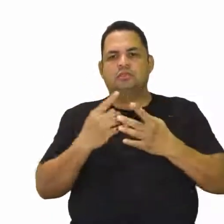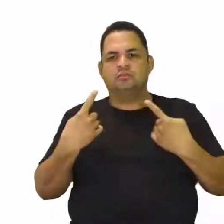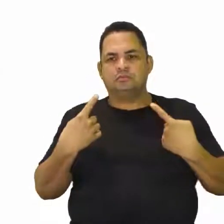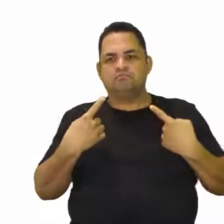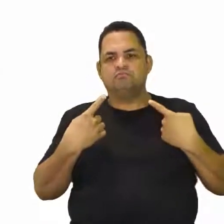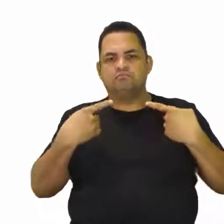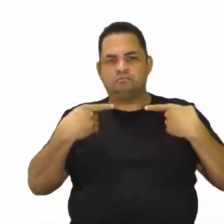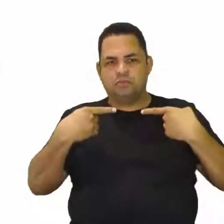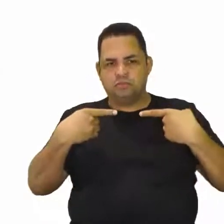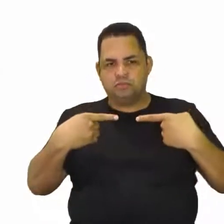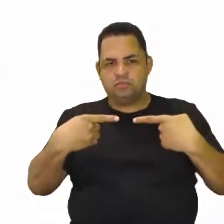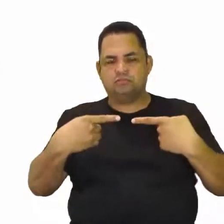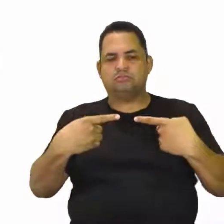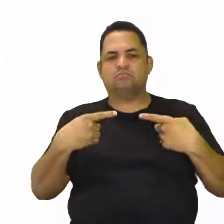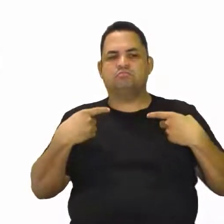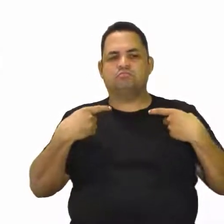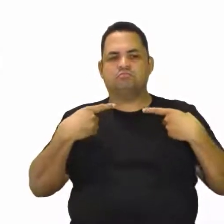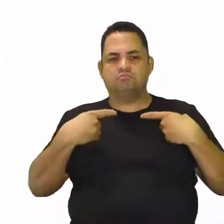conflito